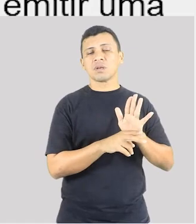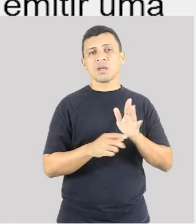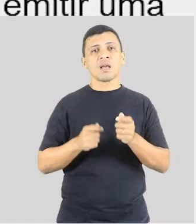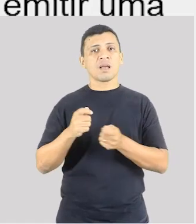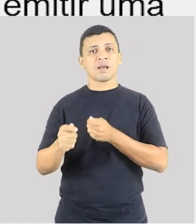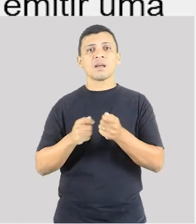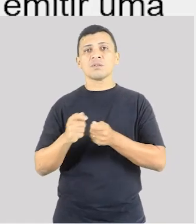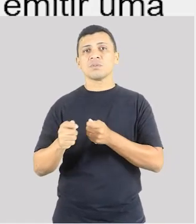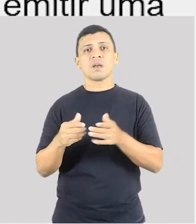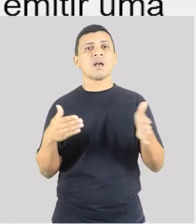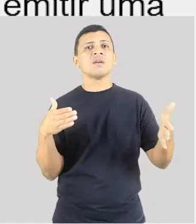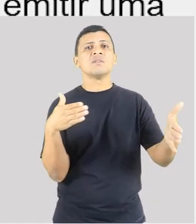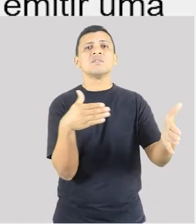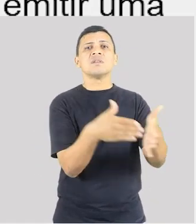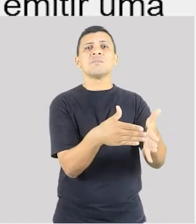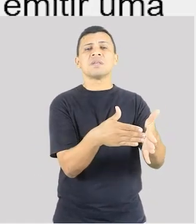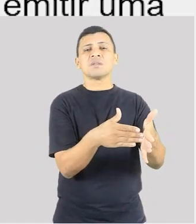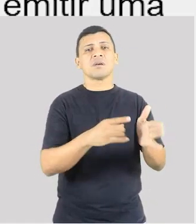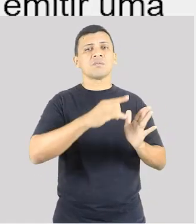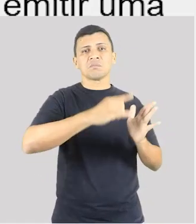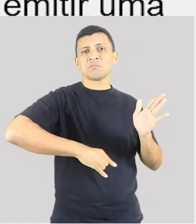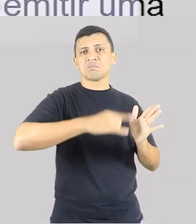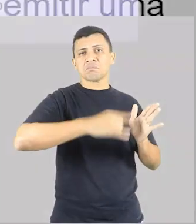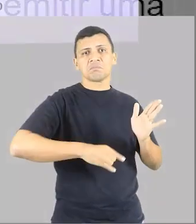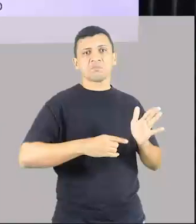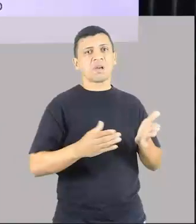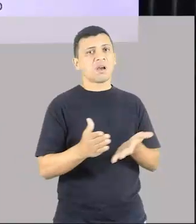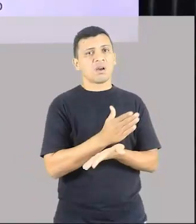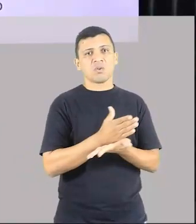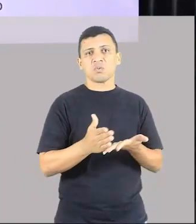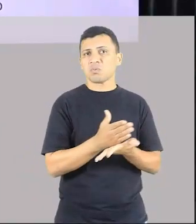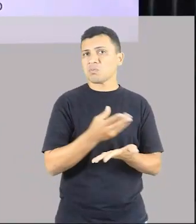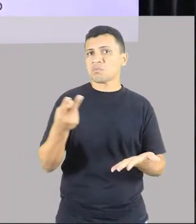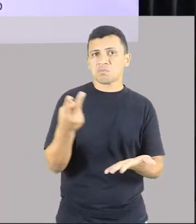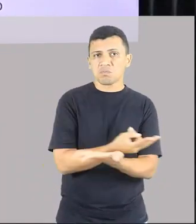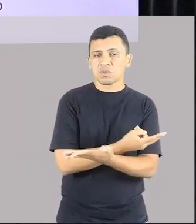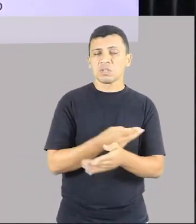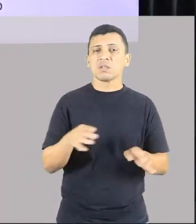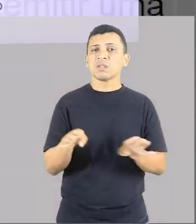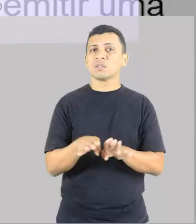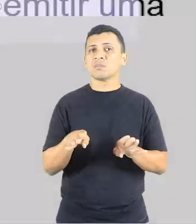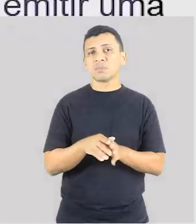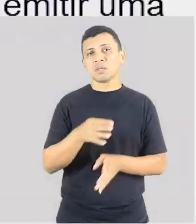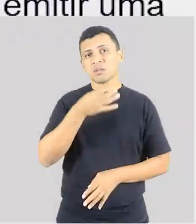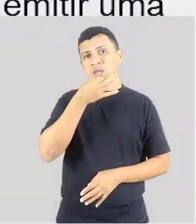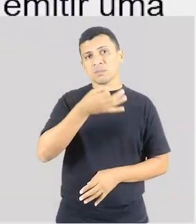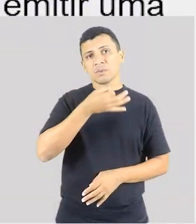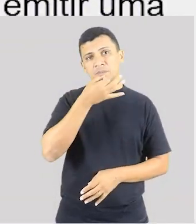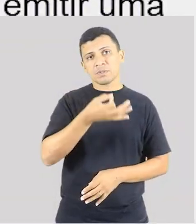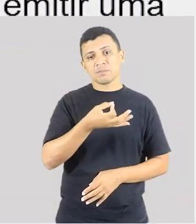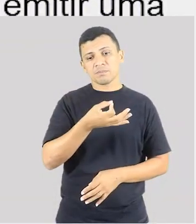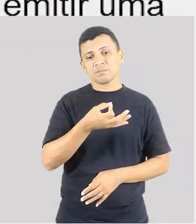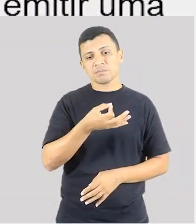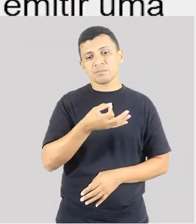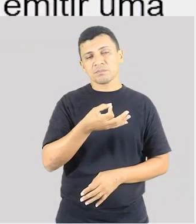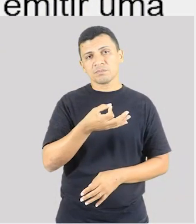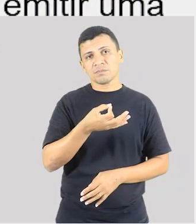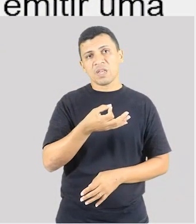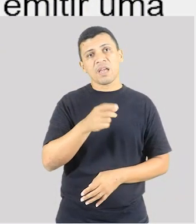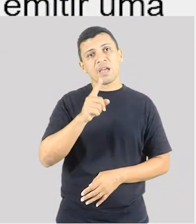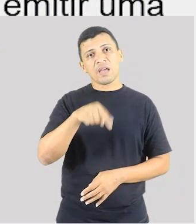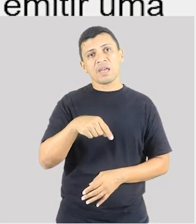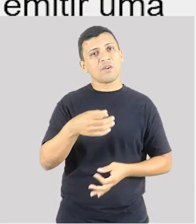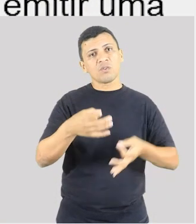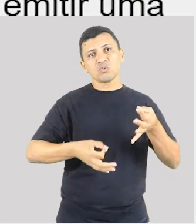se limita a certificar ou atestar um determinado fato ou a emitir uma opinião, é o que a gente chamou de juízo de